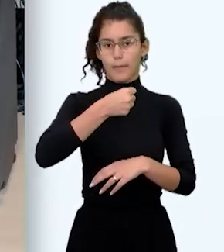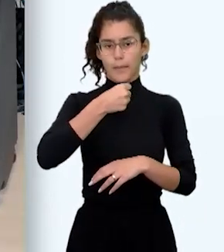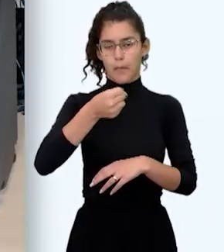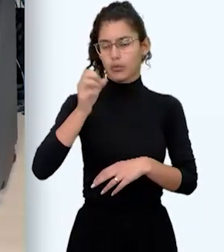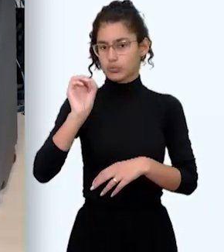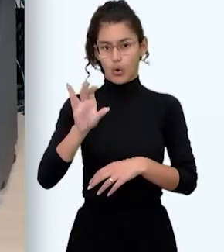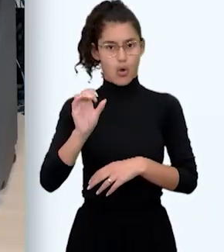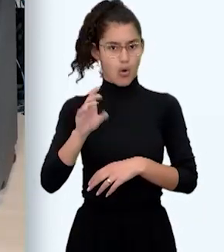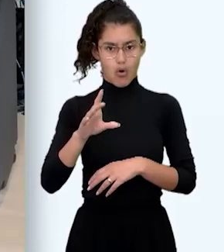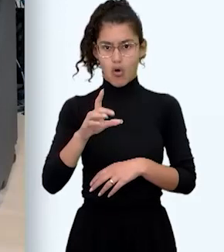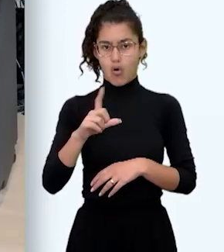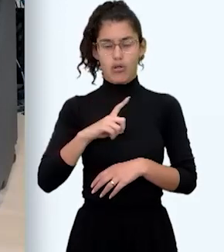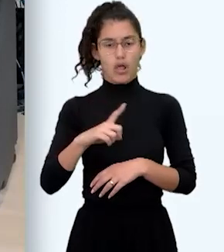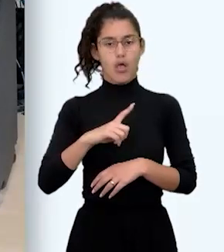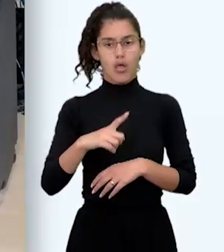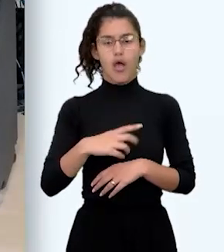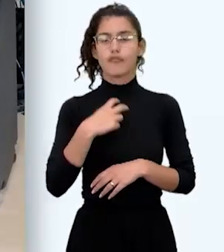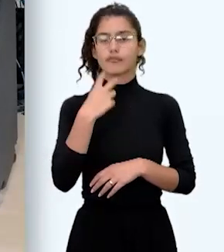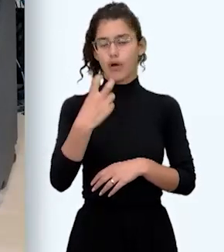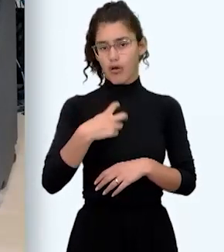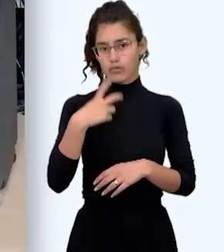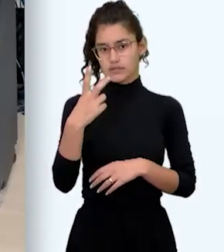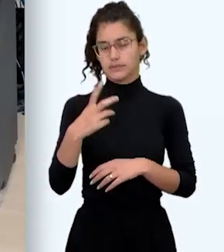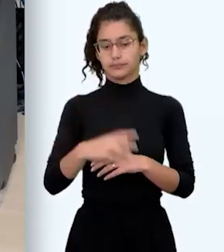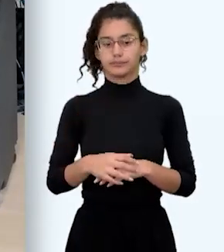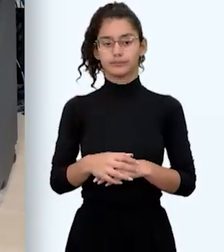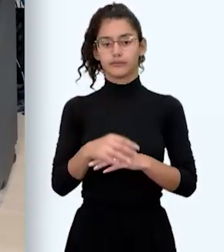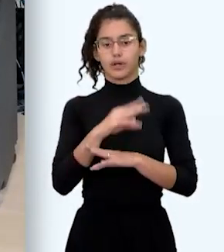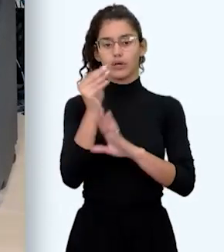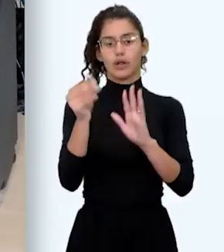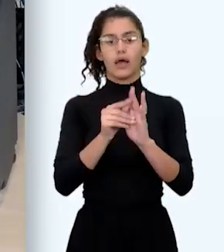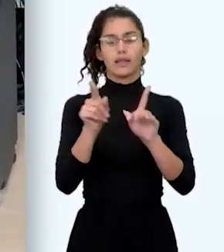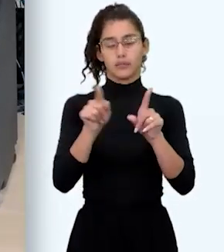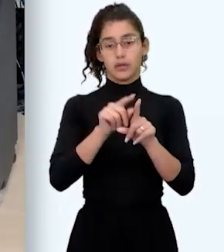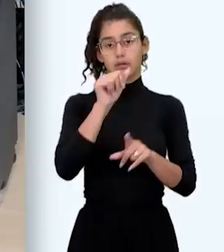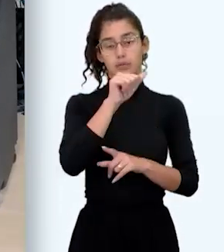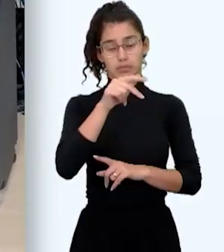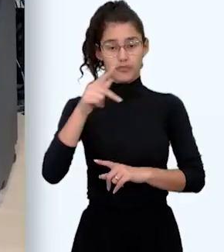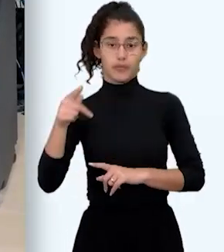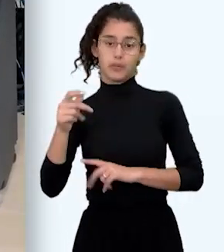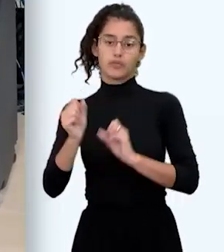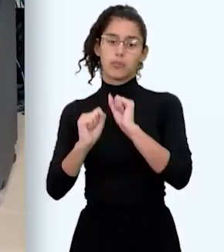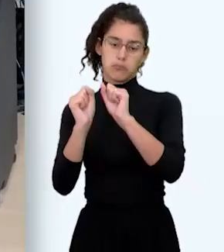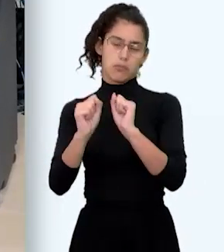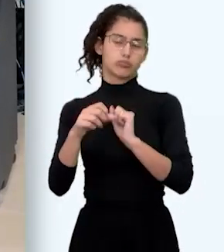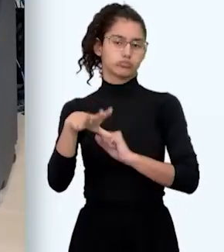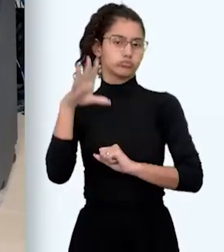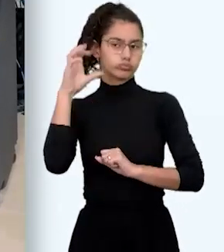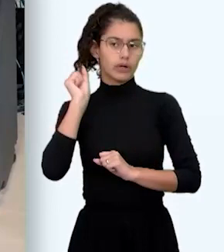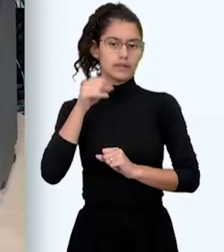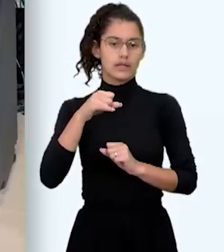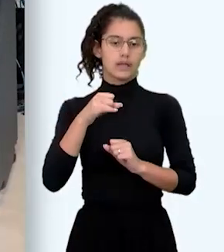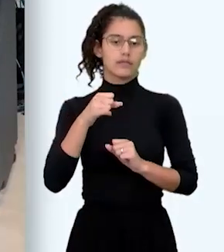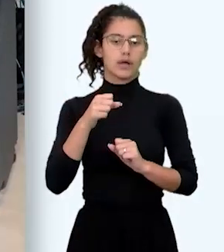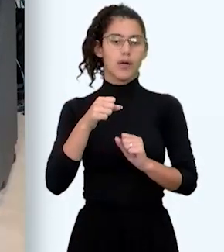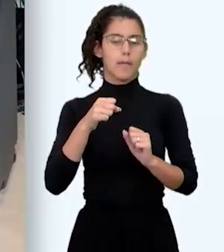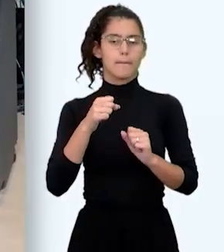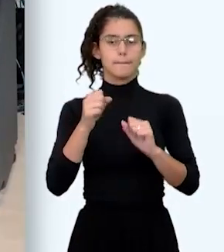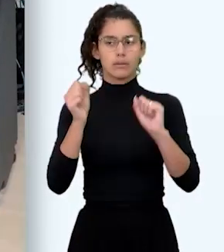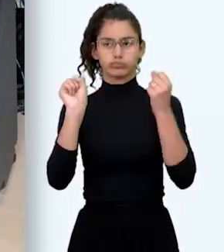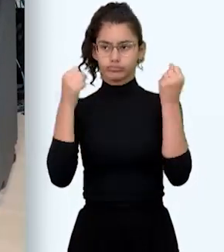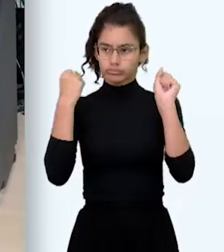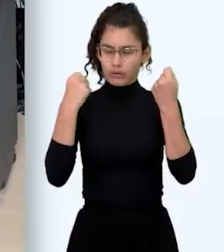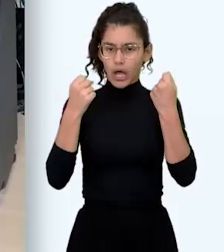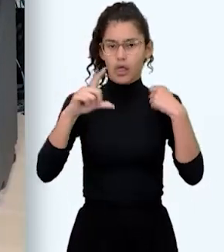desse vídeo, né? Desse podcast. E jogar ele nas plataformas que você pode ouvir, se você estiver correndo, fazendo exercício, alguma